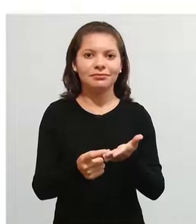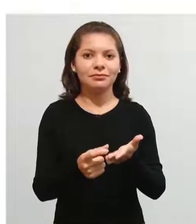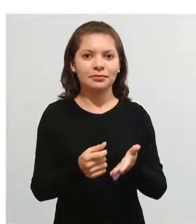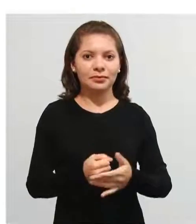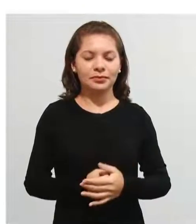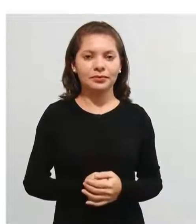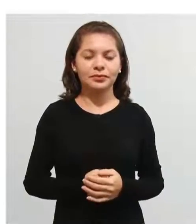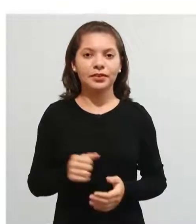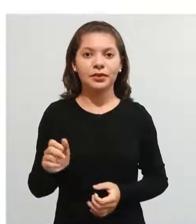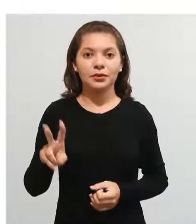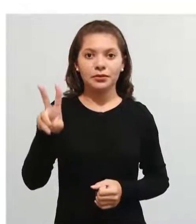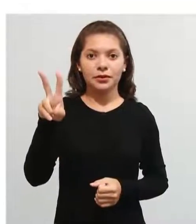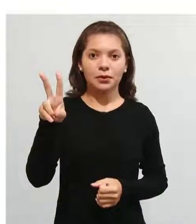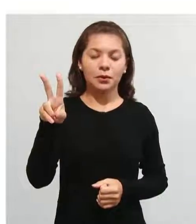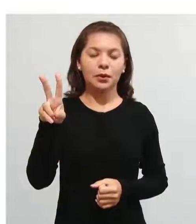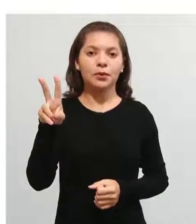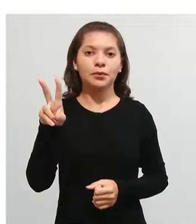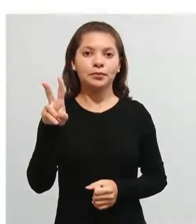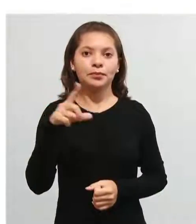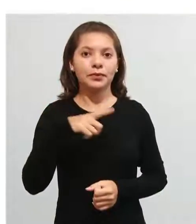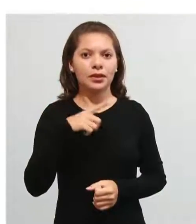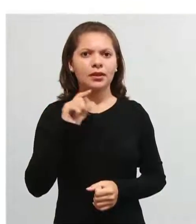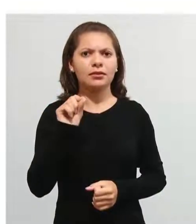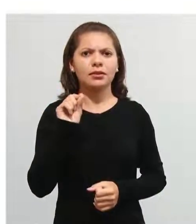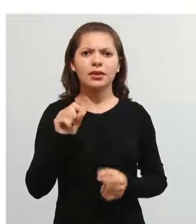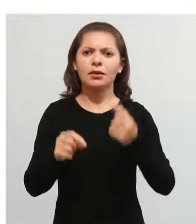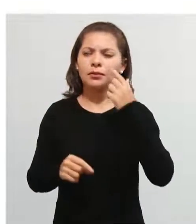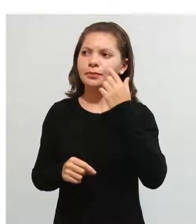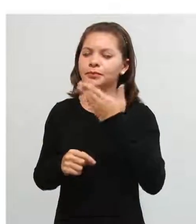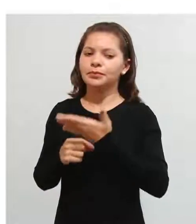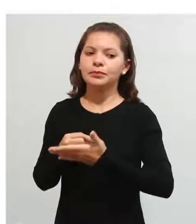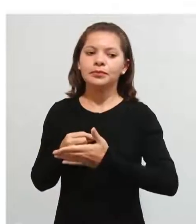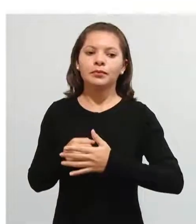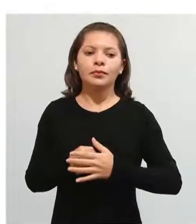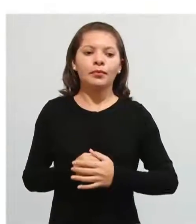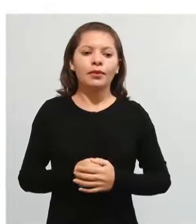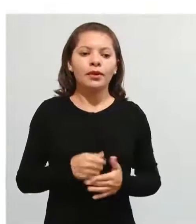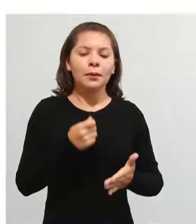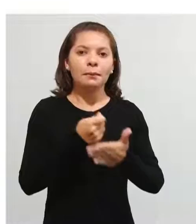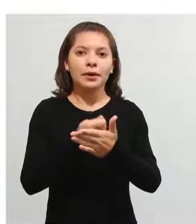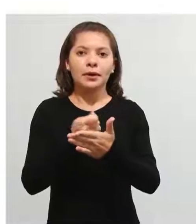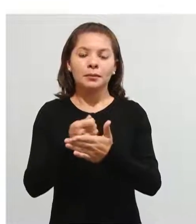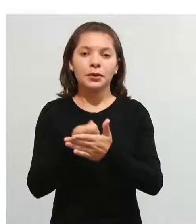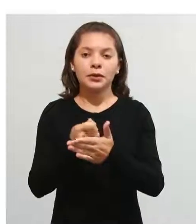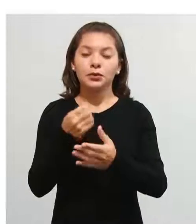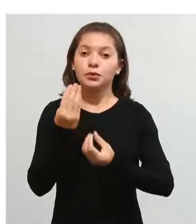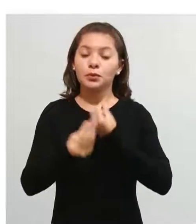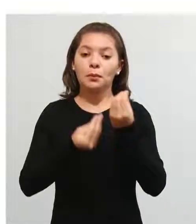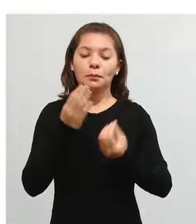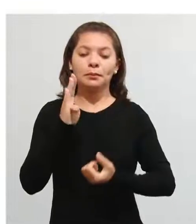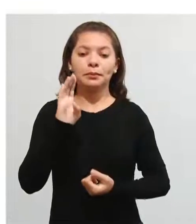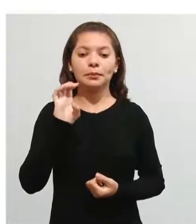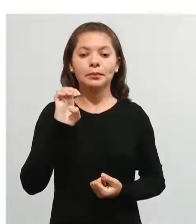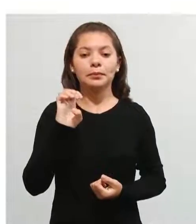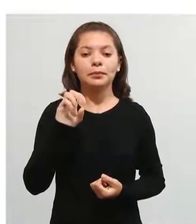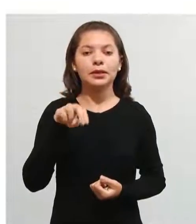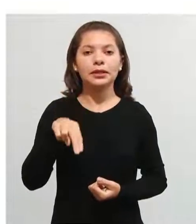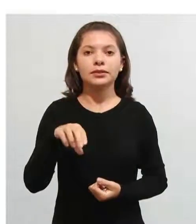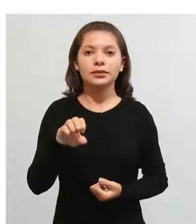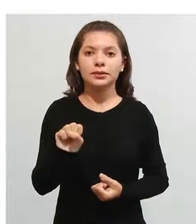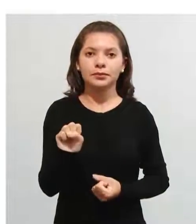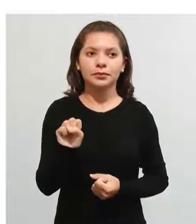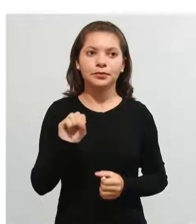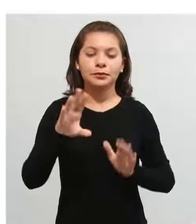ou cujo valor nela se possa exprimir, temos essa exceção aí da dação em pagamentos por meio de bens imóveis, tá? Que foi